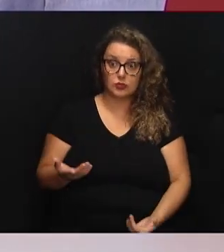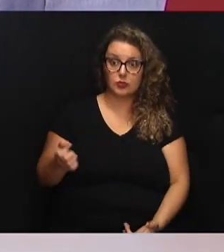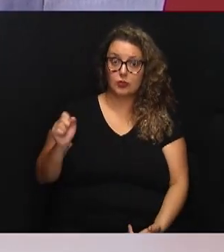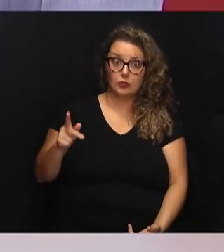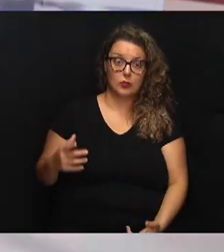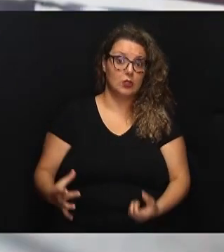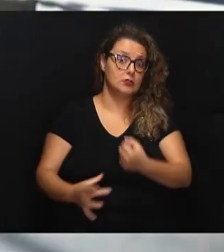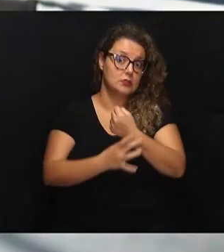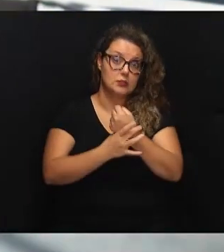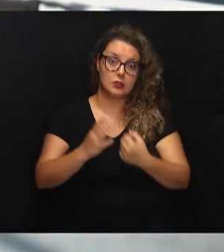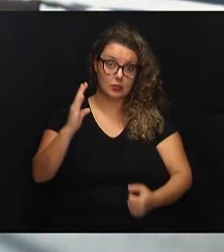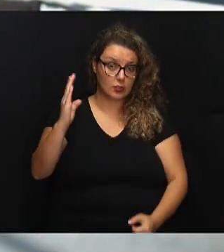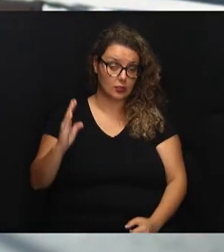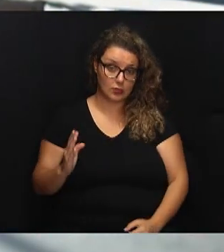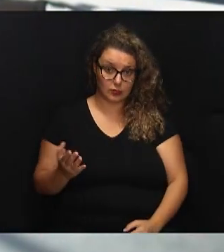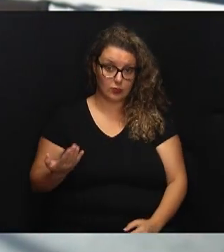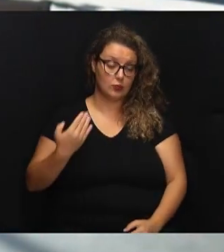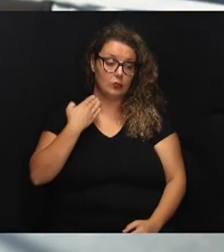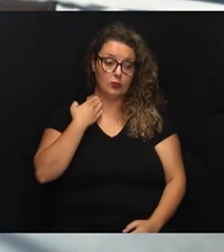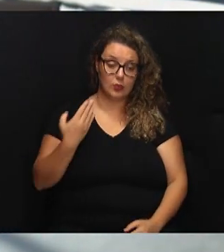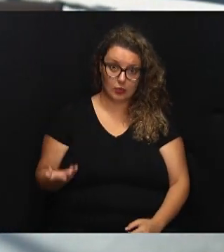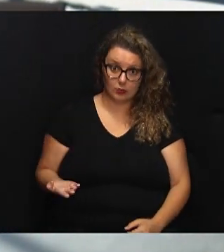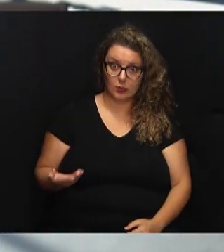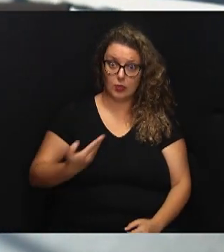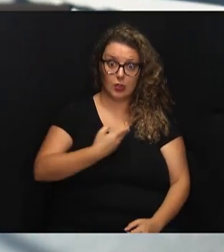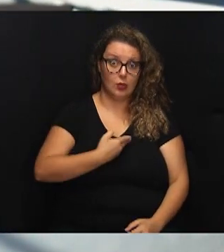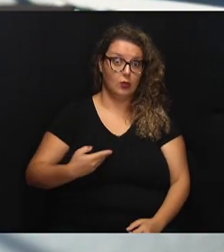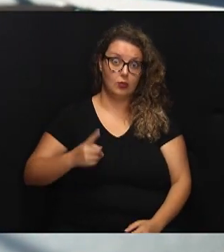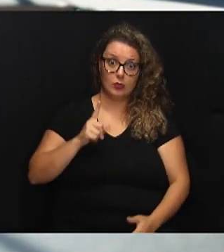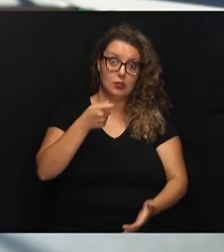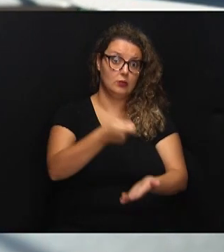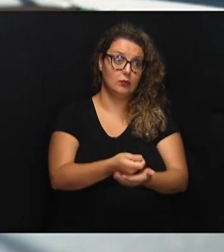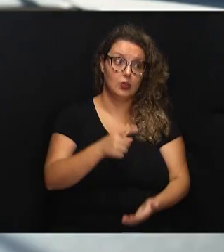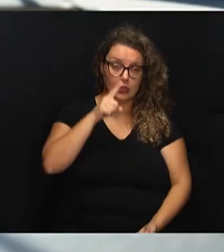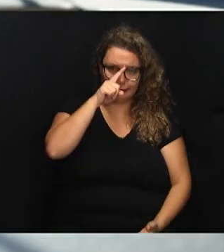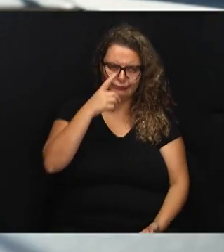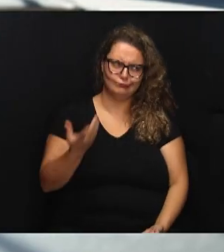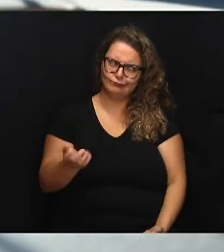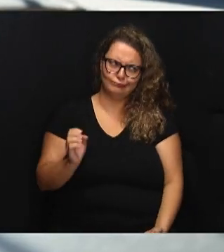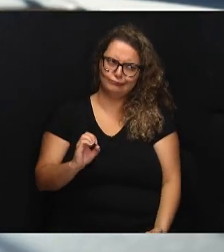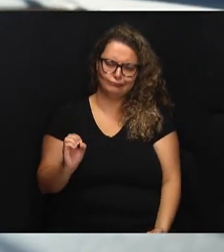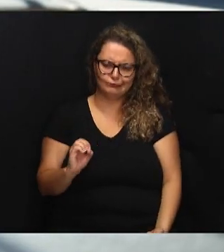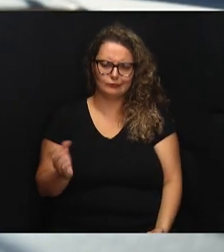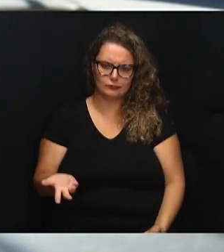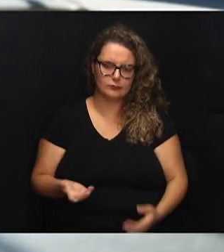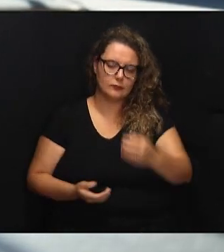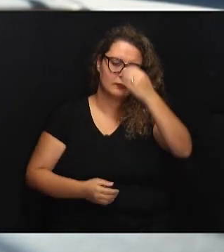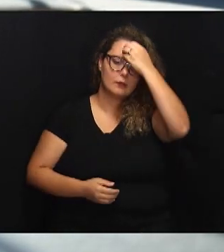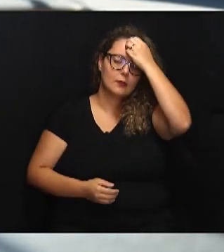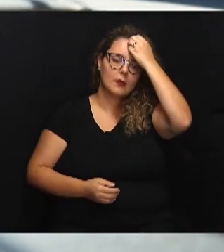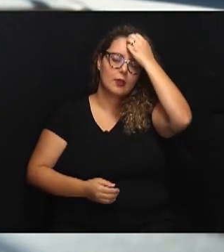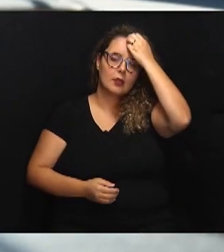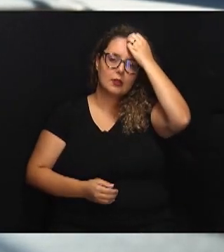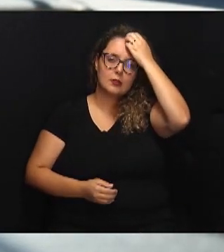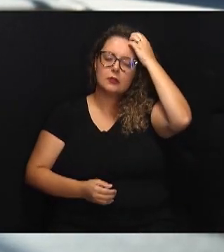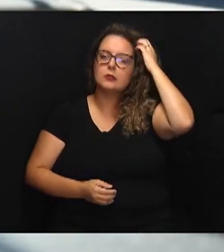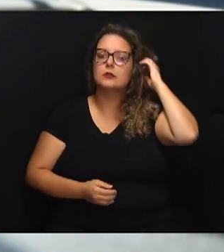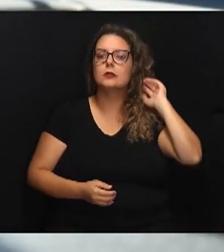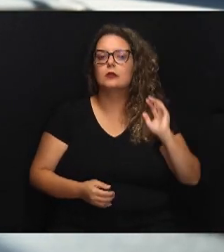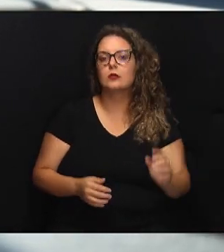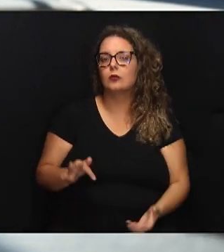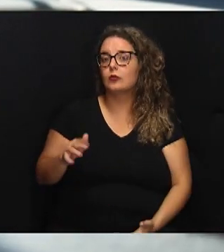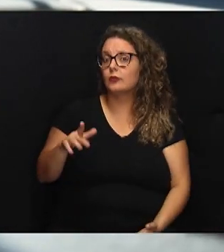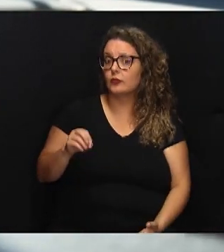para o banco. O risco dele, no fundo, é de o governo não pagar, que é beira zero, né? Ou vamos dizer, é zero, né? Então, no fundo, é o crédito